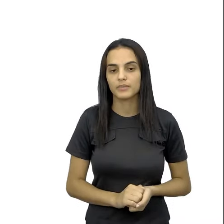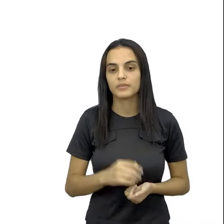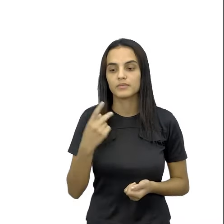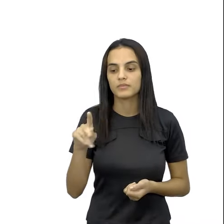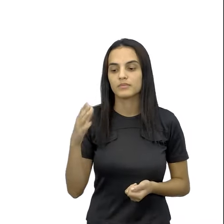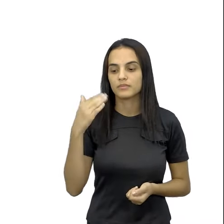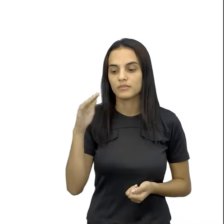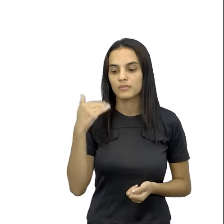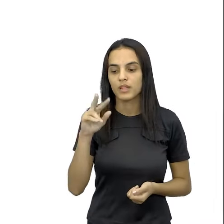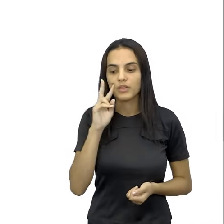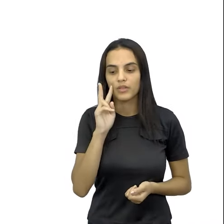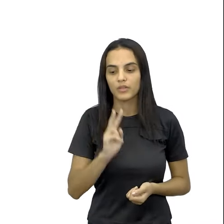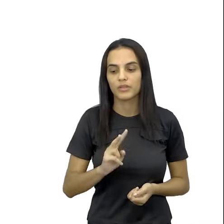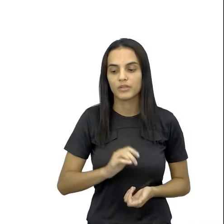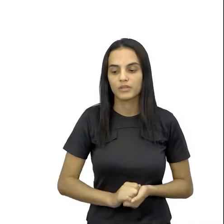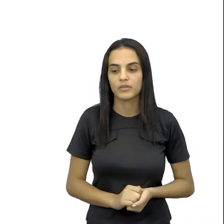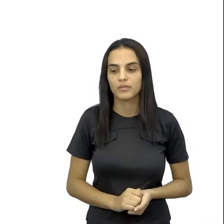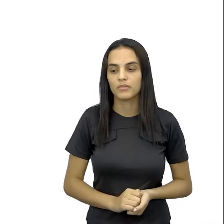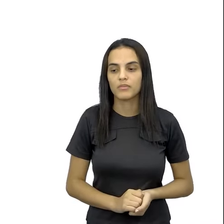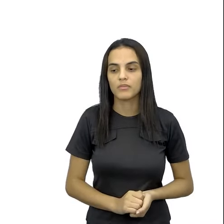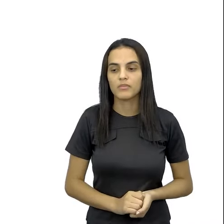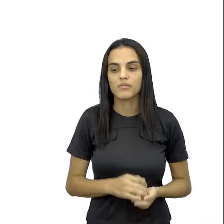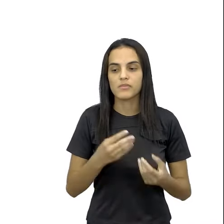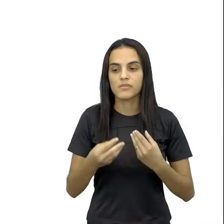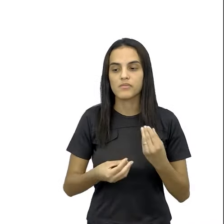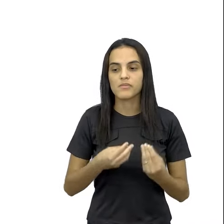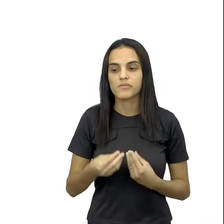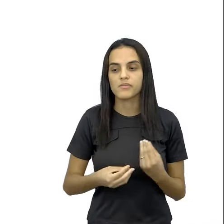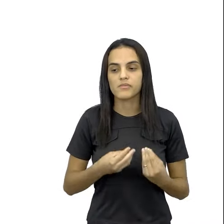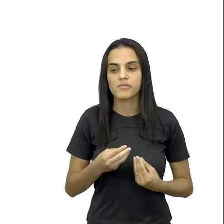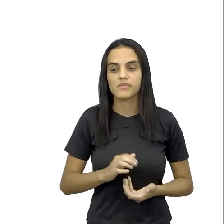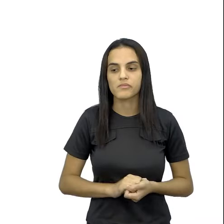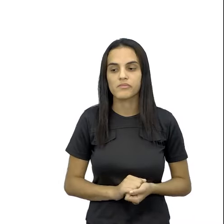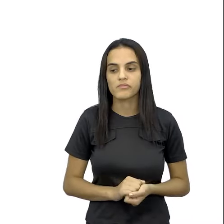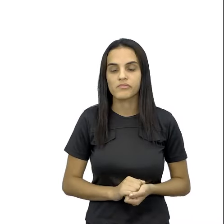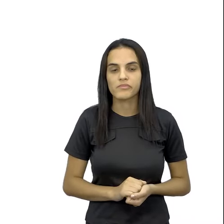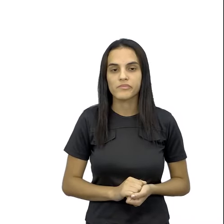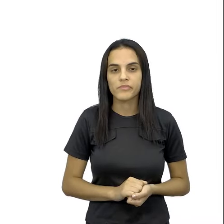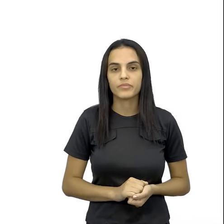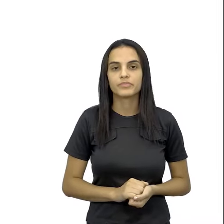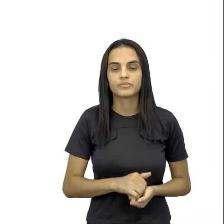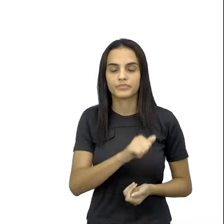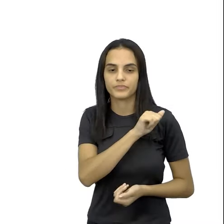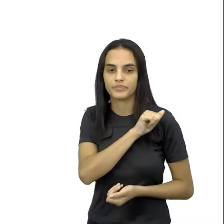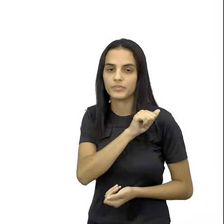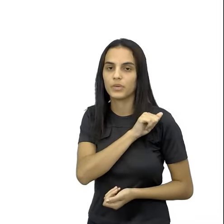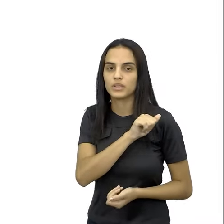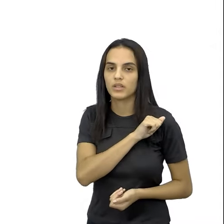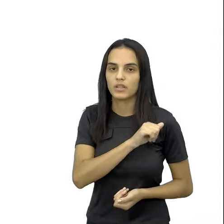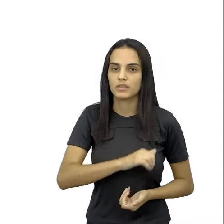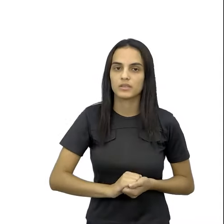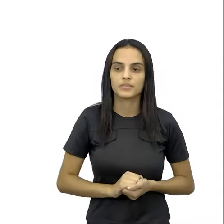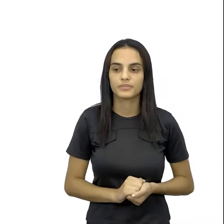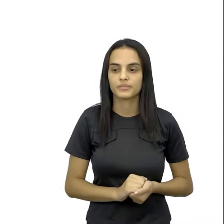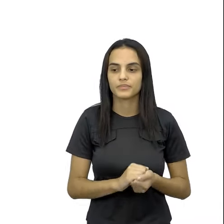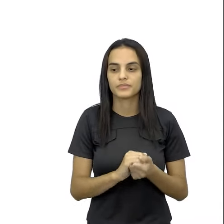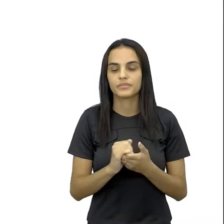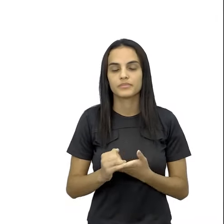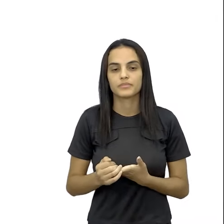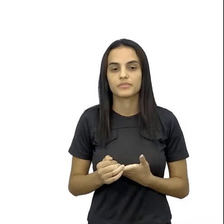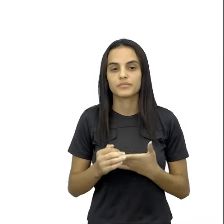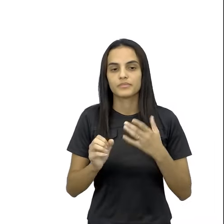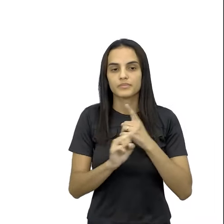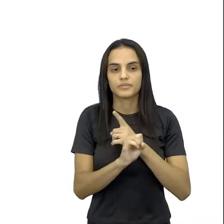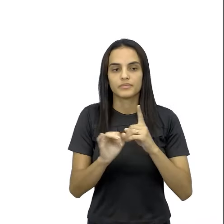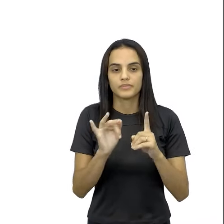entenderam, né? E aí eu vejo isso como algo muito daquela coisa do o estudante como protagonista da própria